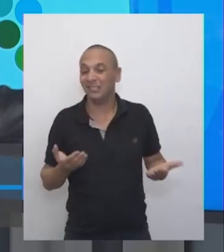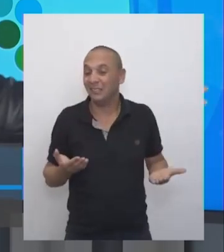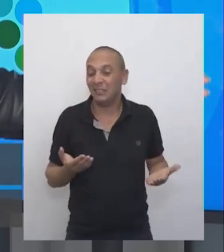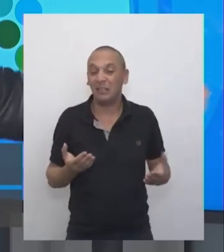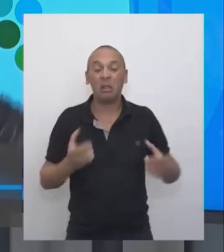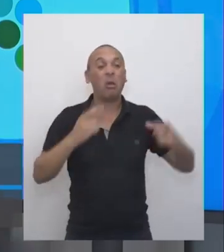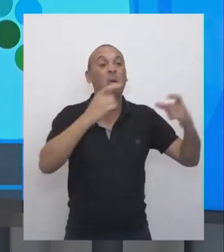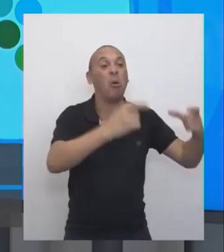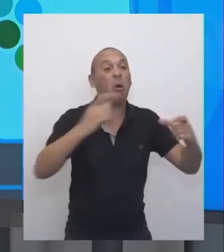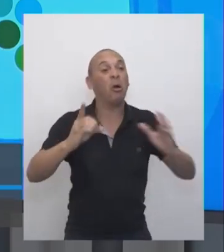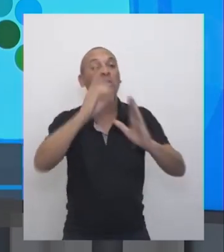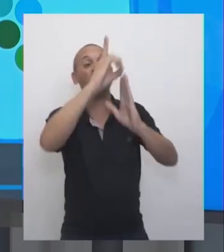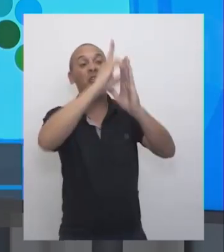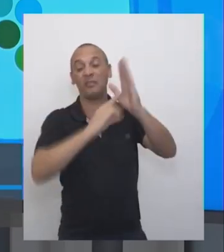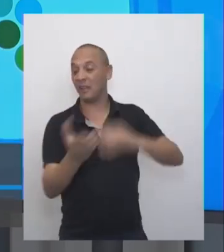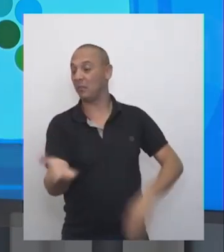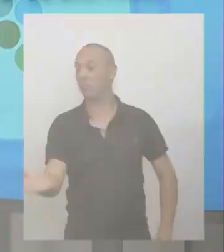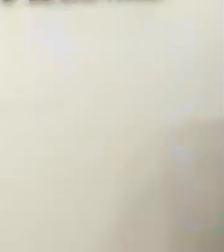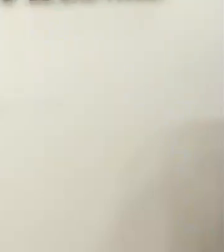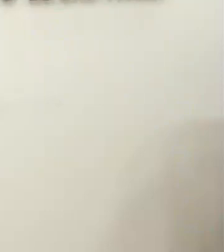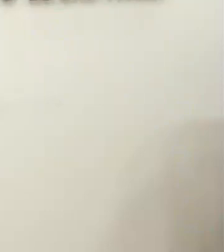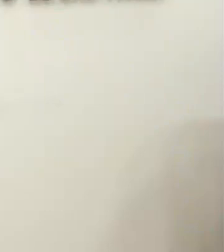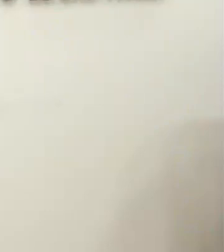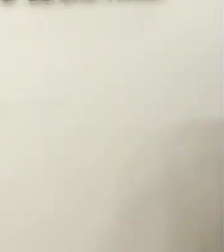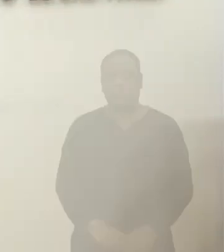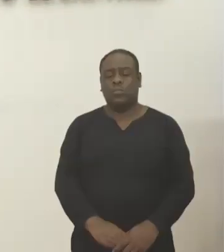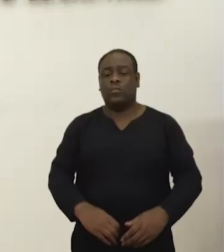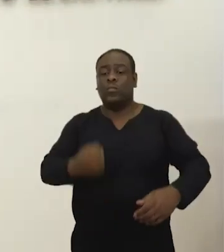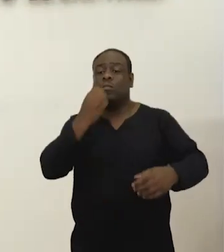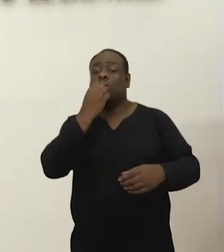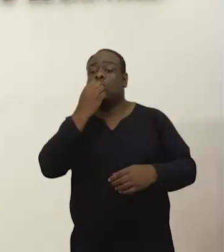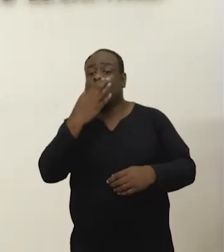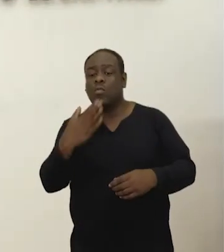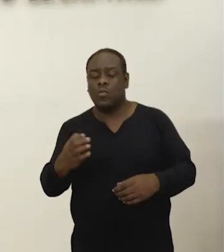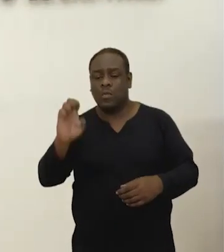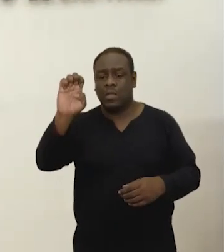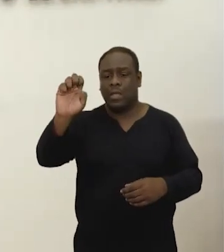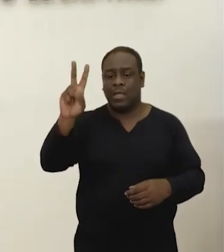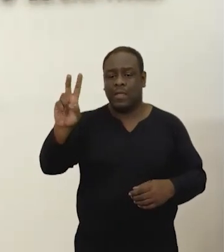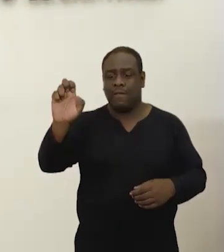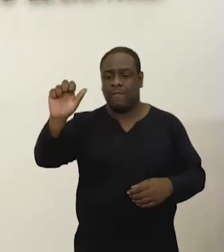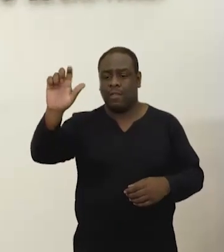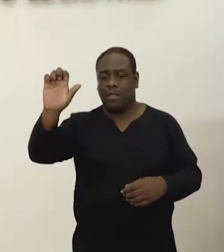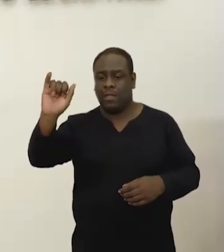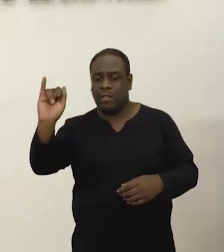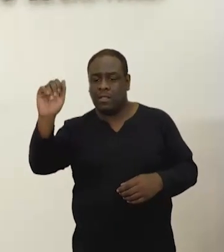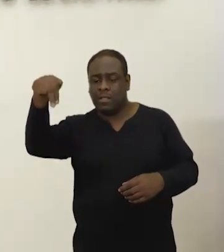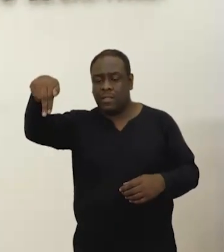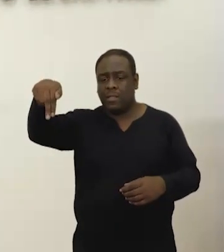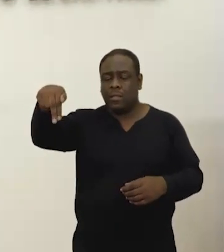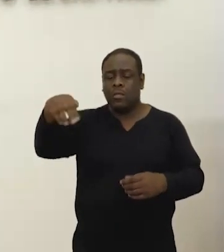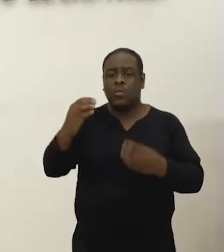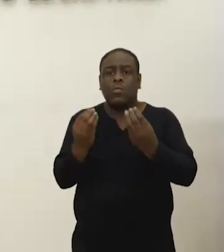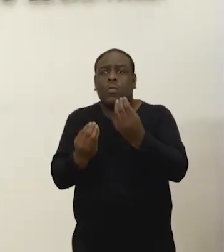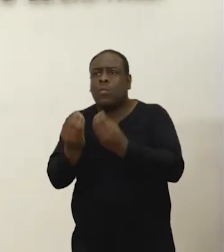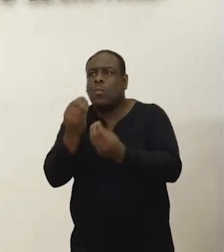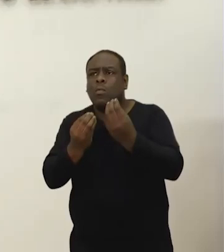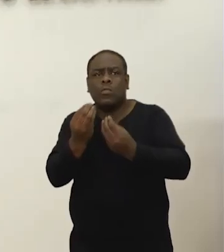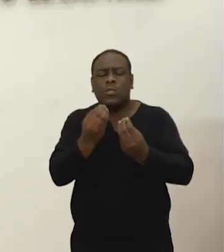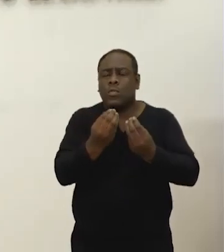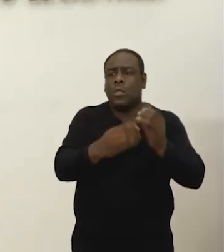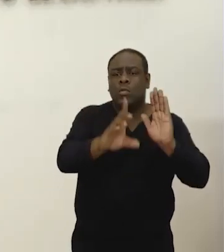é que estão os direitos desse cidadão? Muito bem, Evelyn. Afinal de contas, onde estão os direitos desse